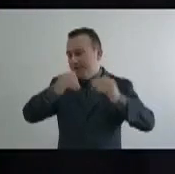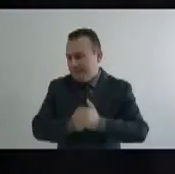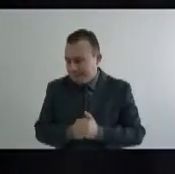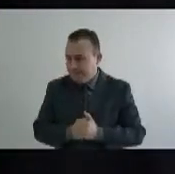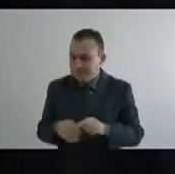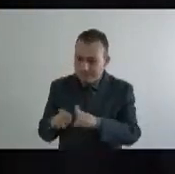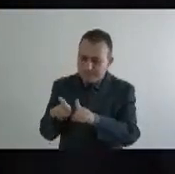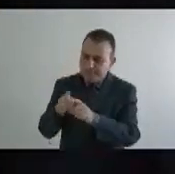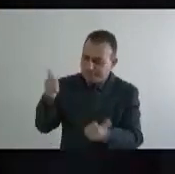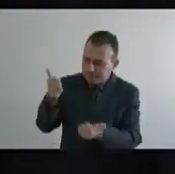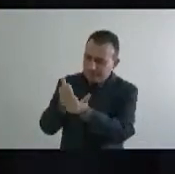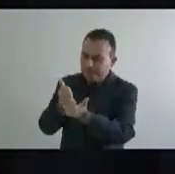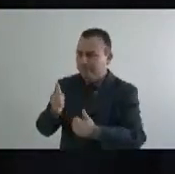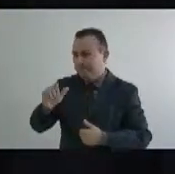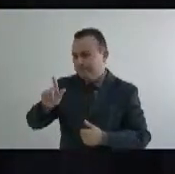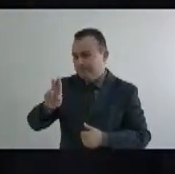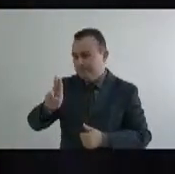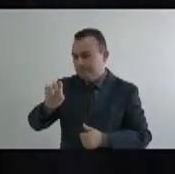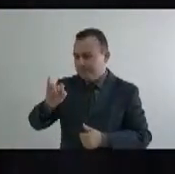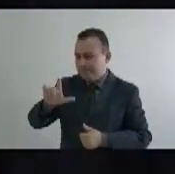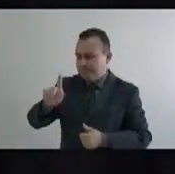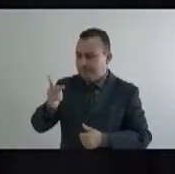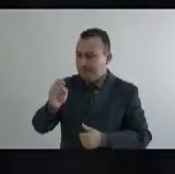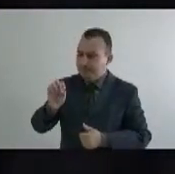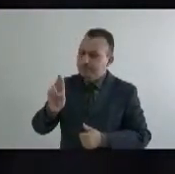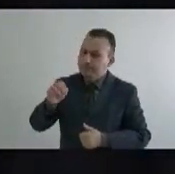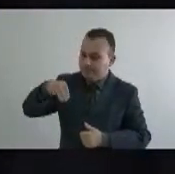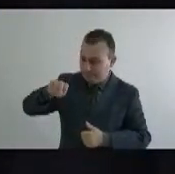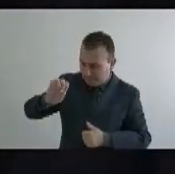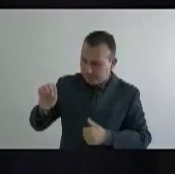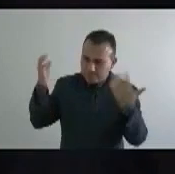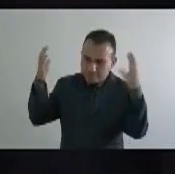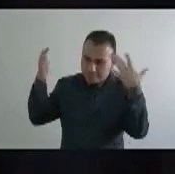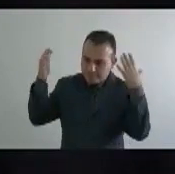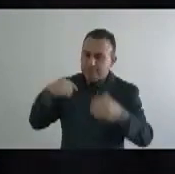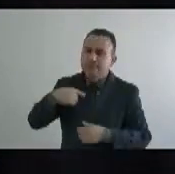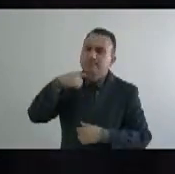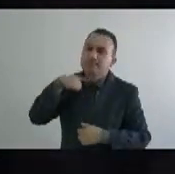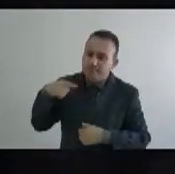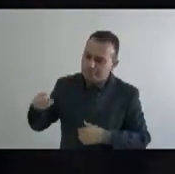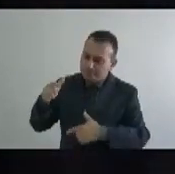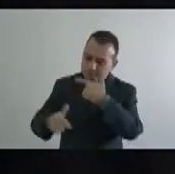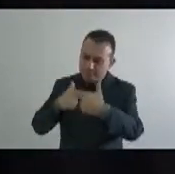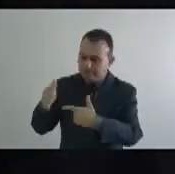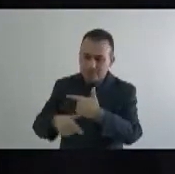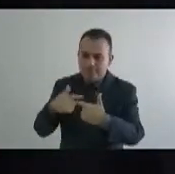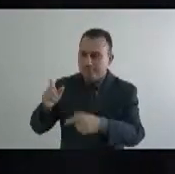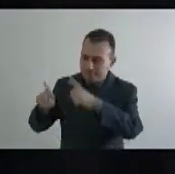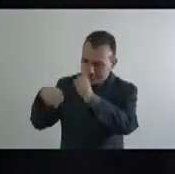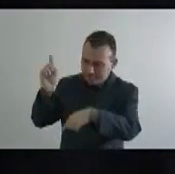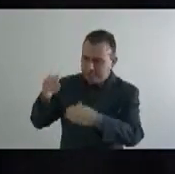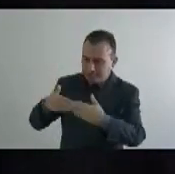possado, conselheiro Guilherme Maluf, e também desejo sucesso na sua função. A partir de janeiro